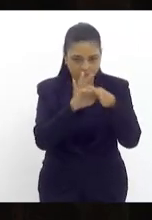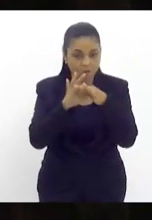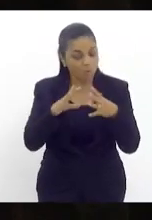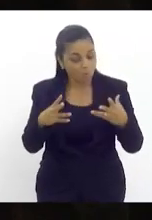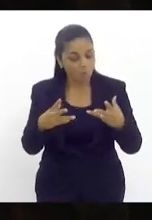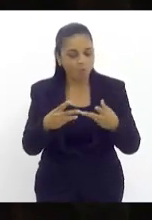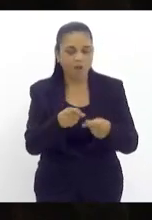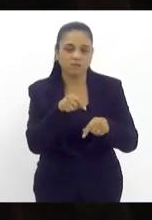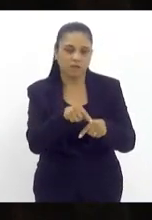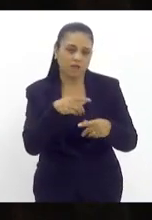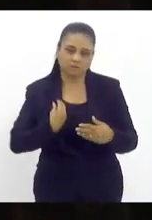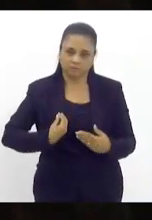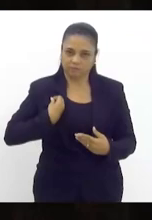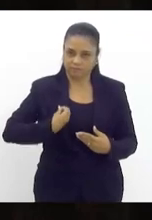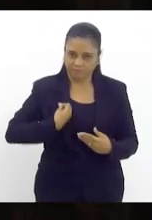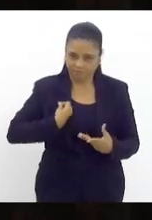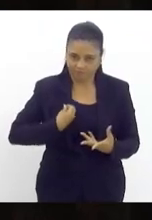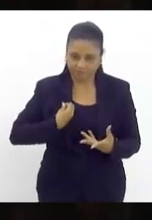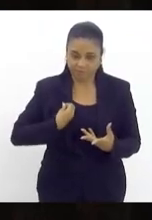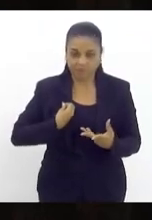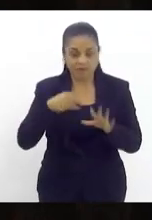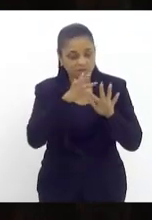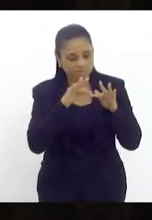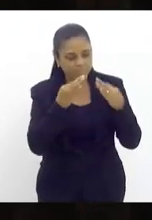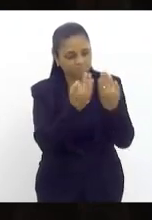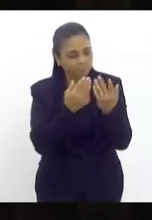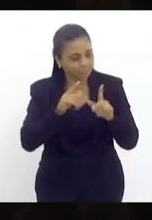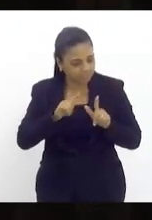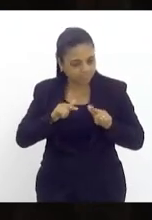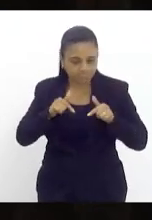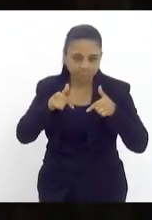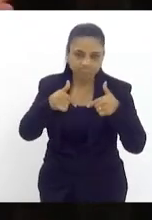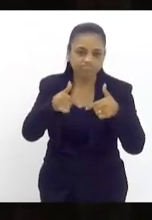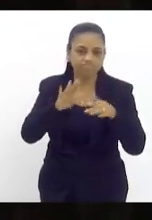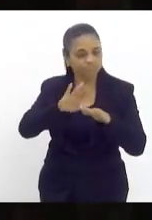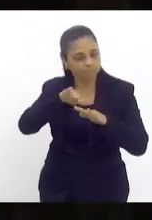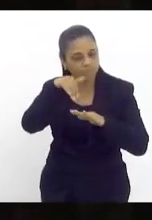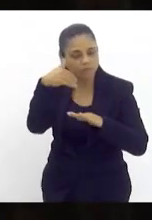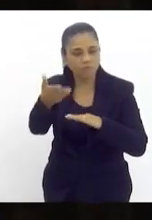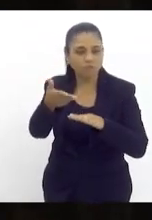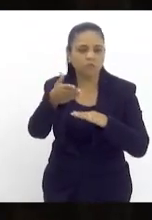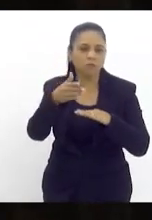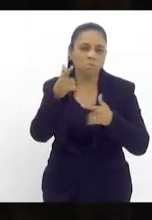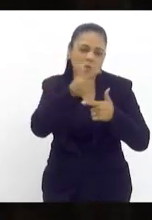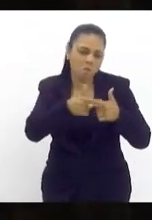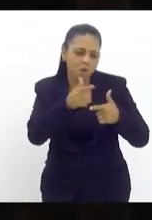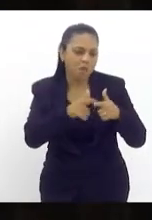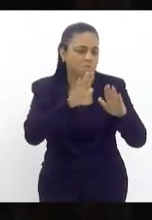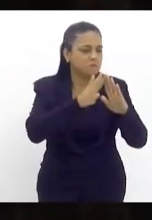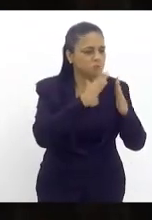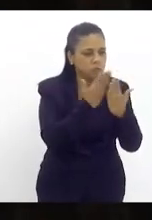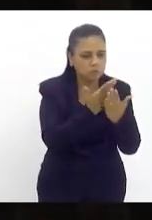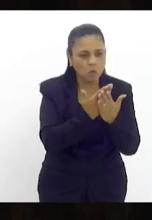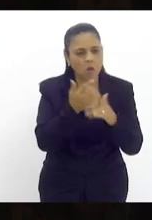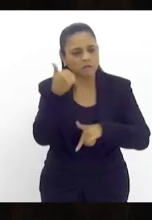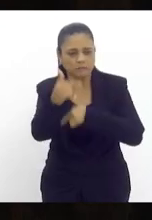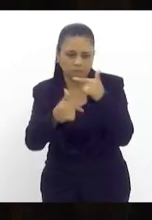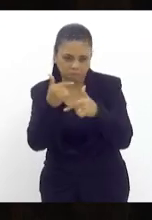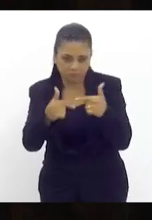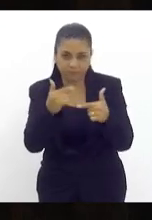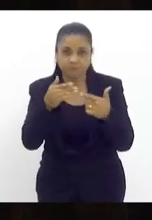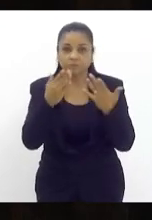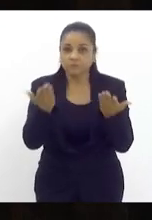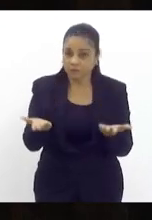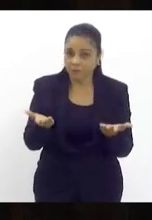qualidade, para que essa família, né, possa enfrentar externamente os problemas, escola, trabalho, né, o que for.